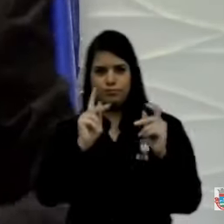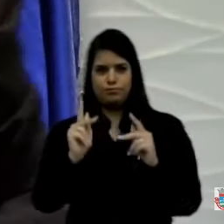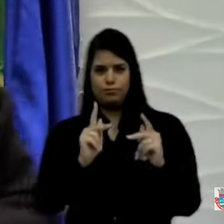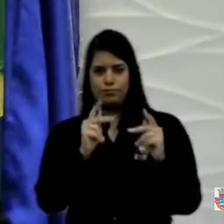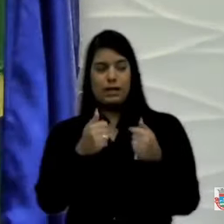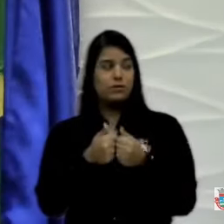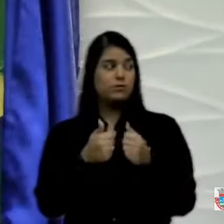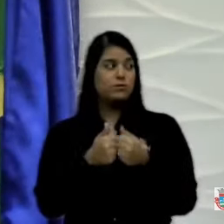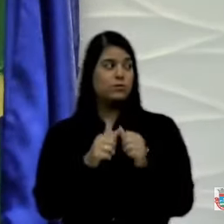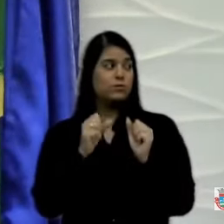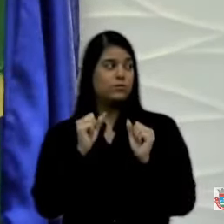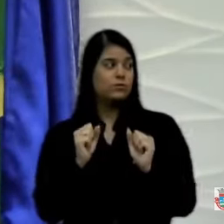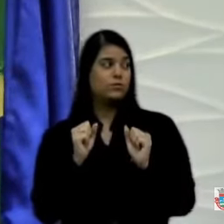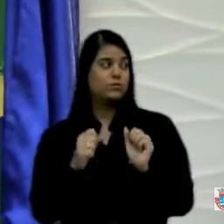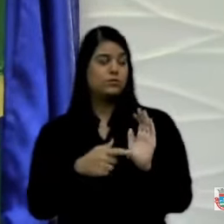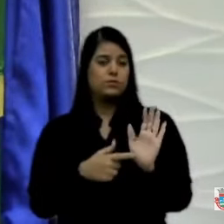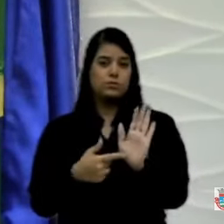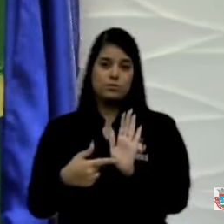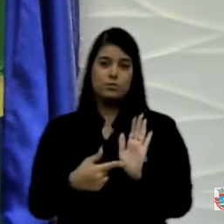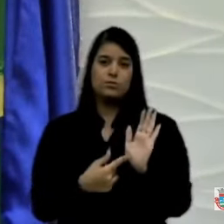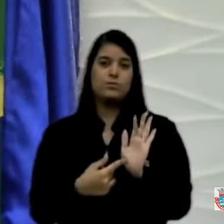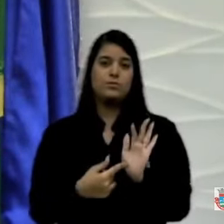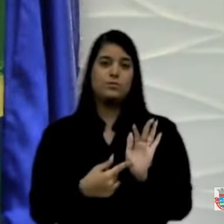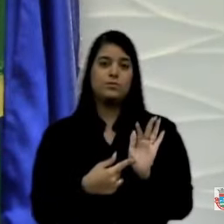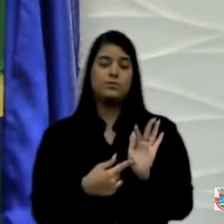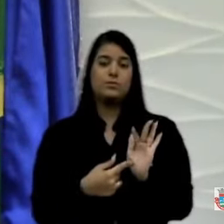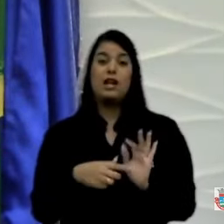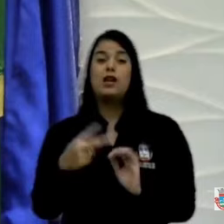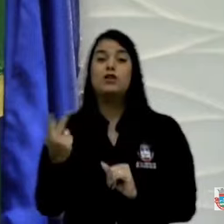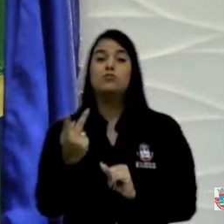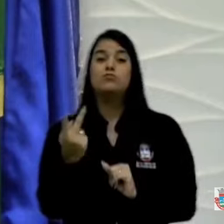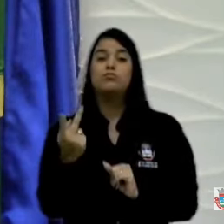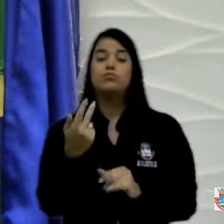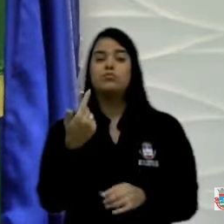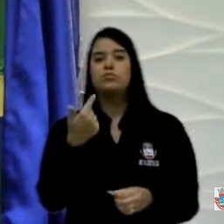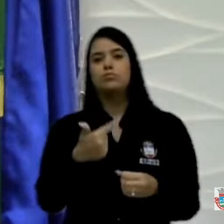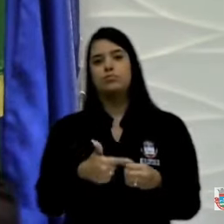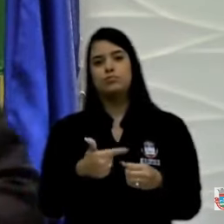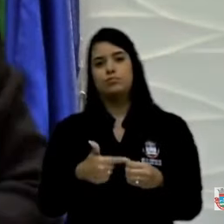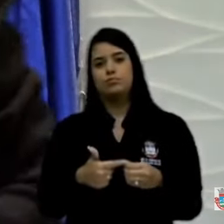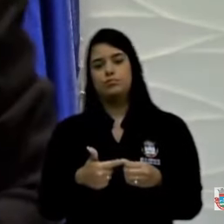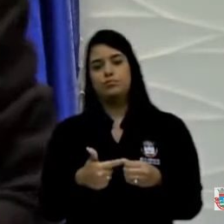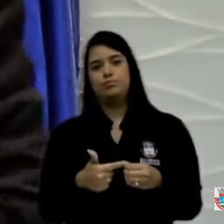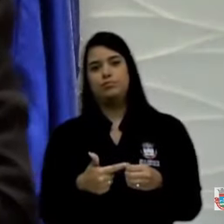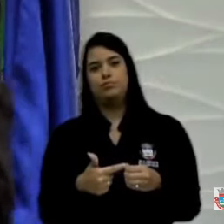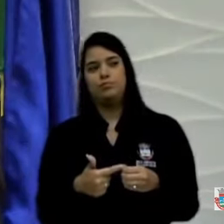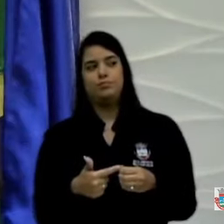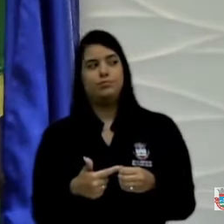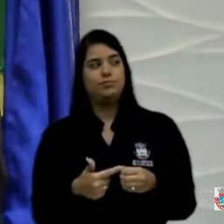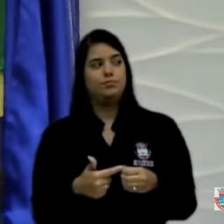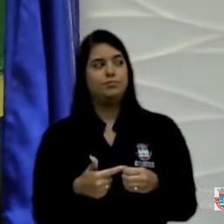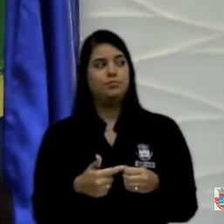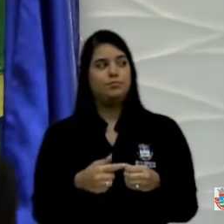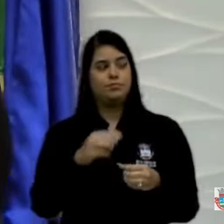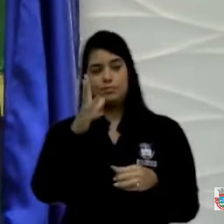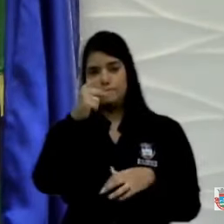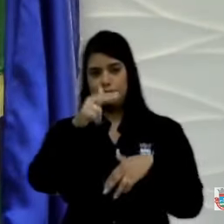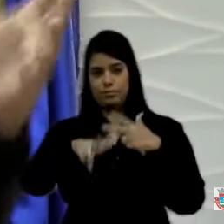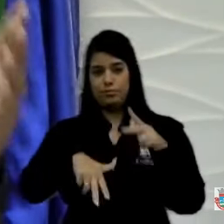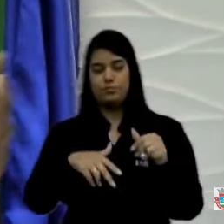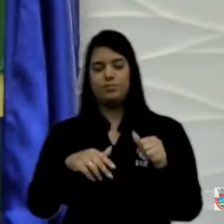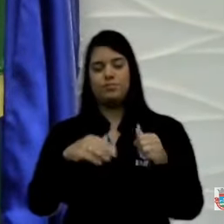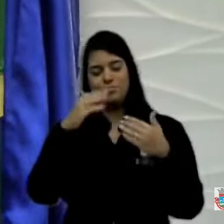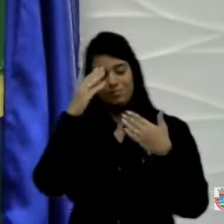podia apresentar, ela apresentou para dois municípios e ela não apresentou para São Bentuna. Senhoras e senhores, o meu